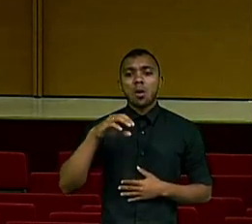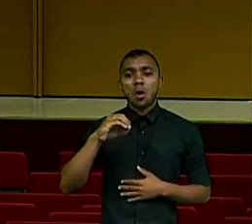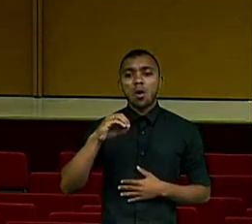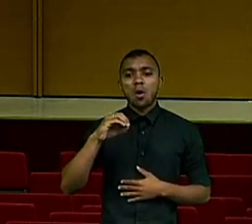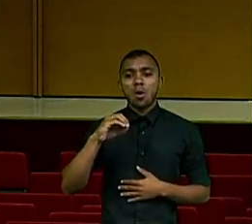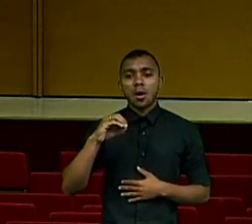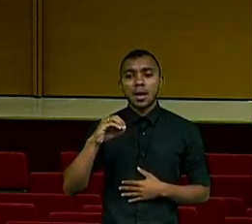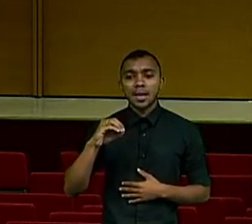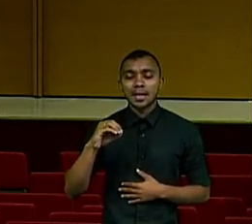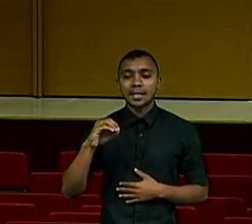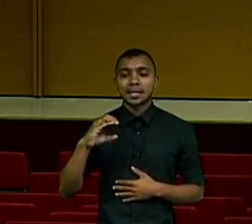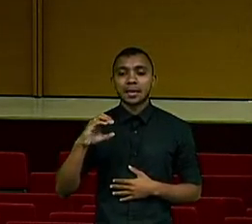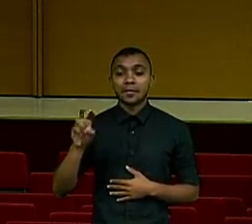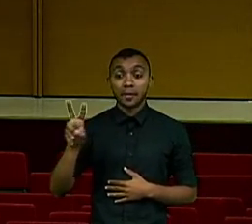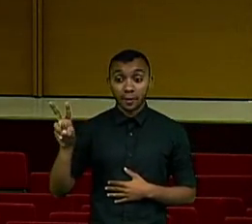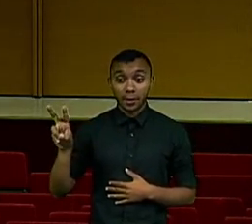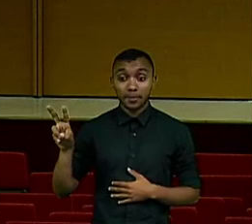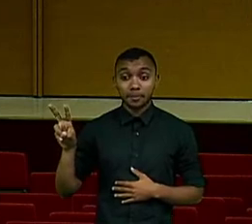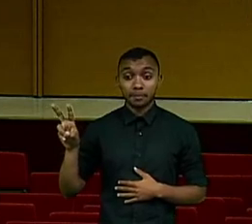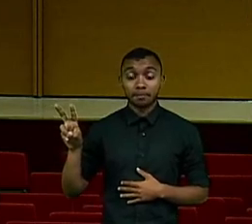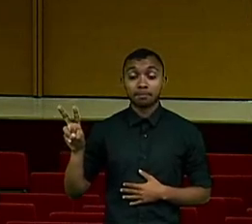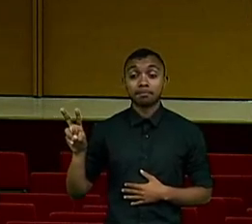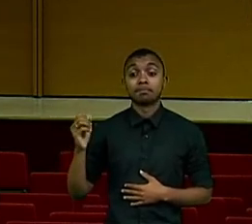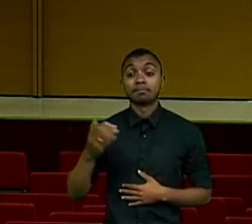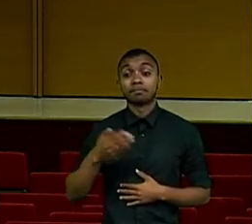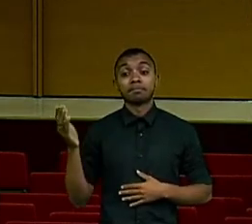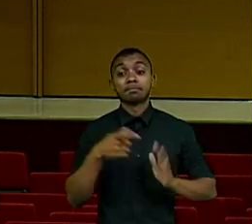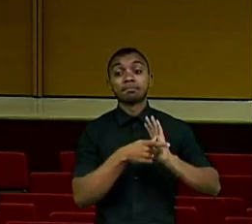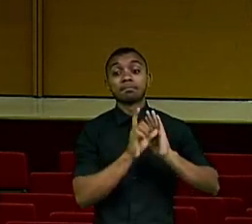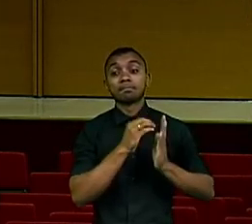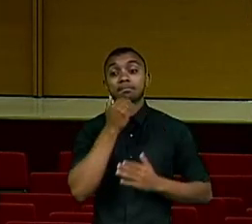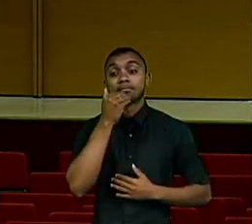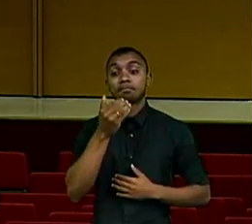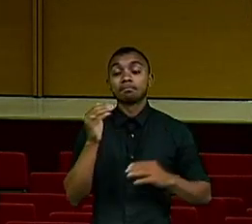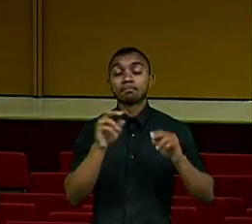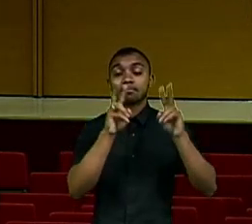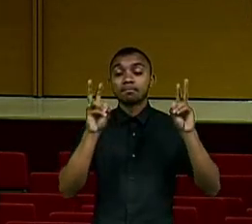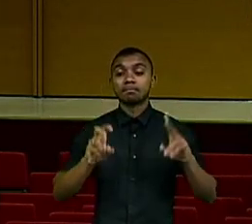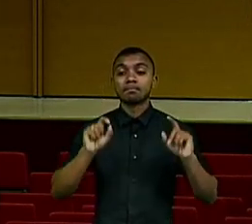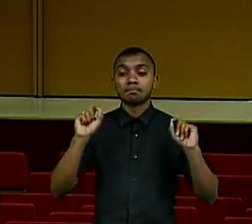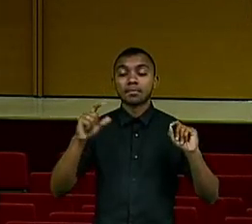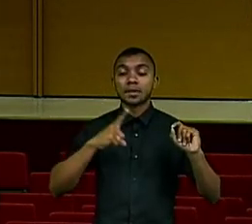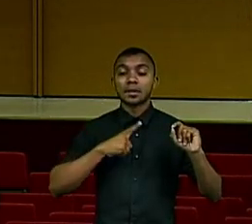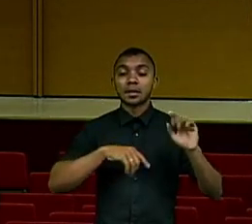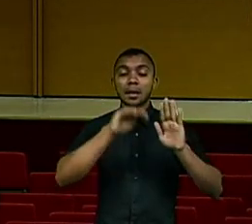lá da UFC e ele tinha cobrado uma questão